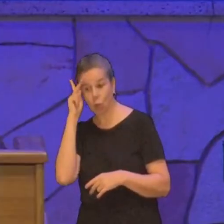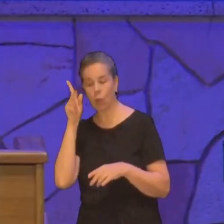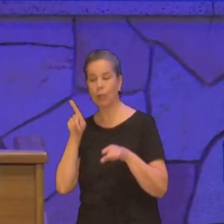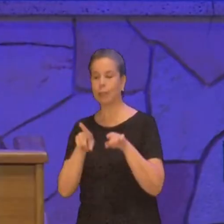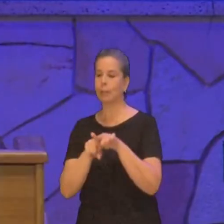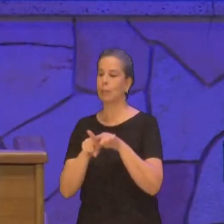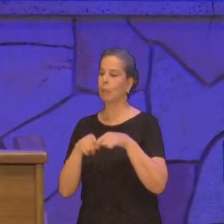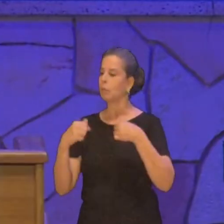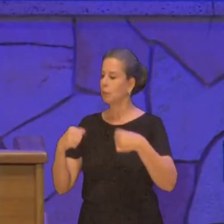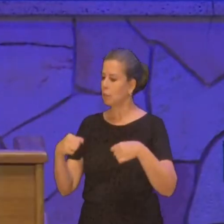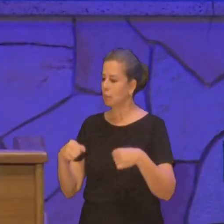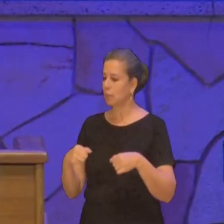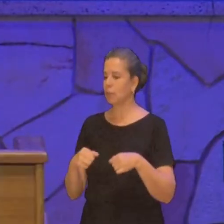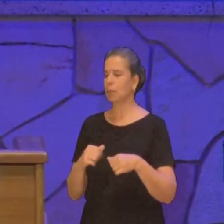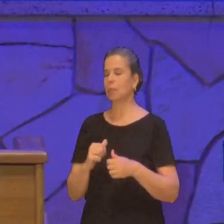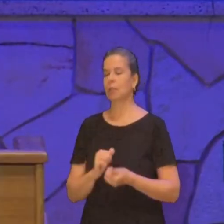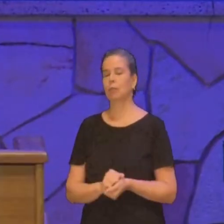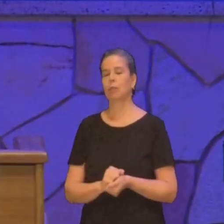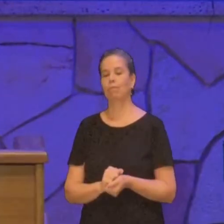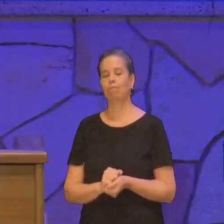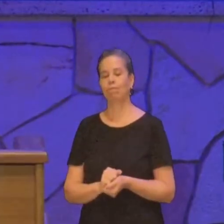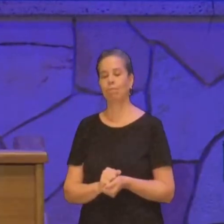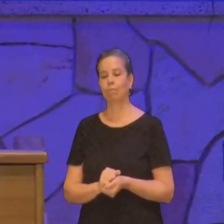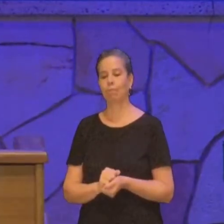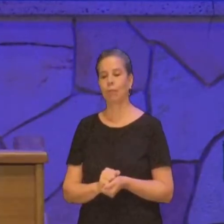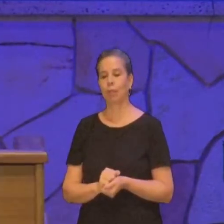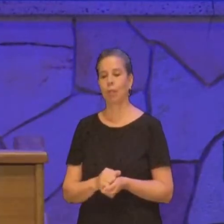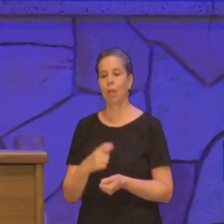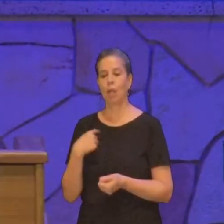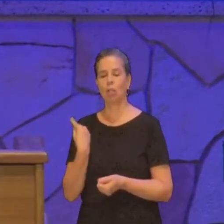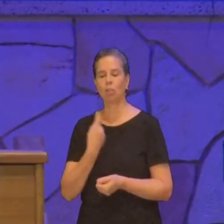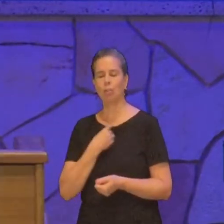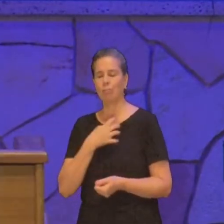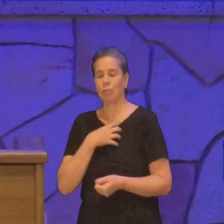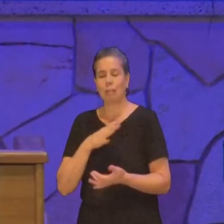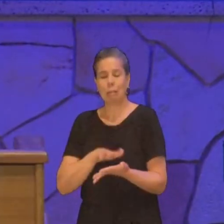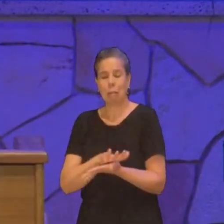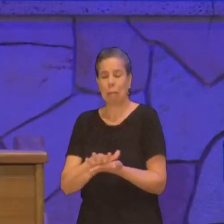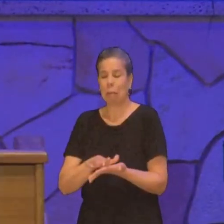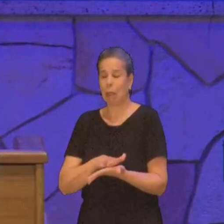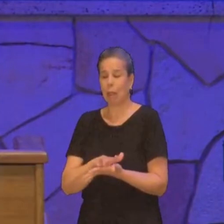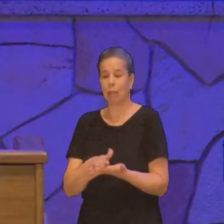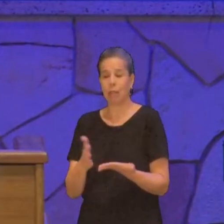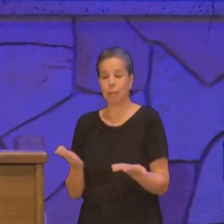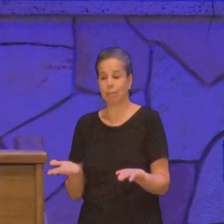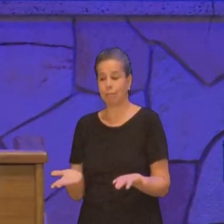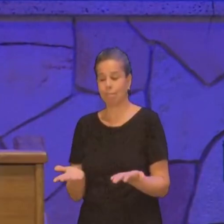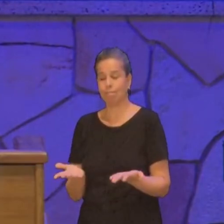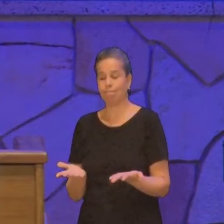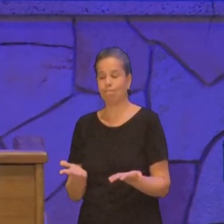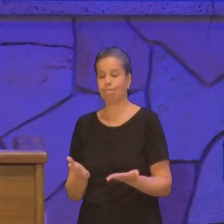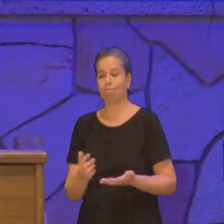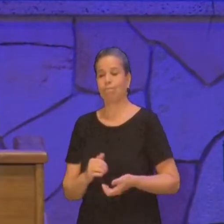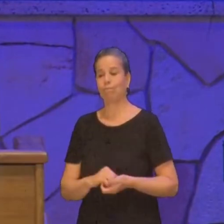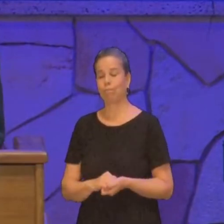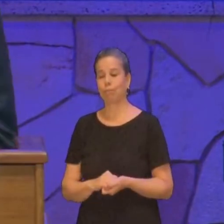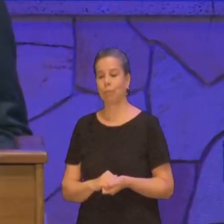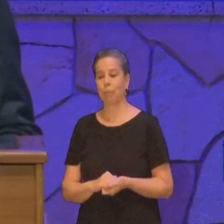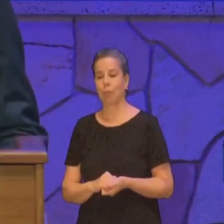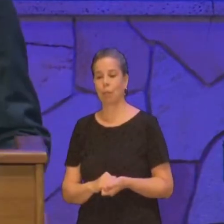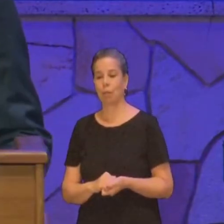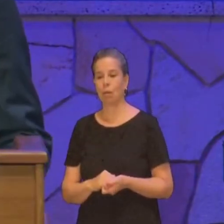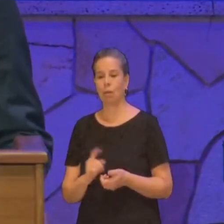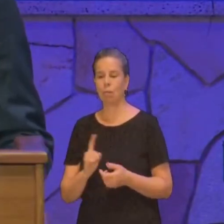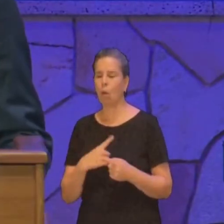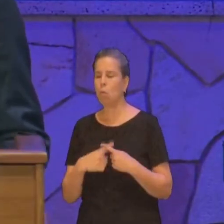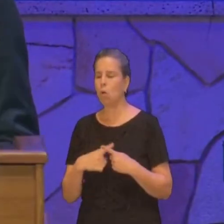e não nos compadecemos dele? E não porque